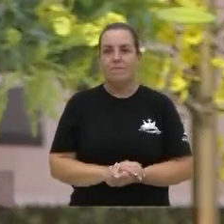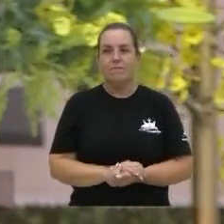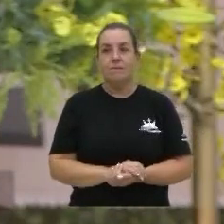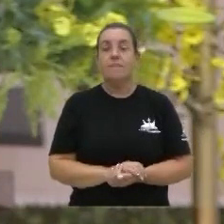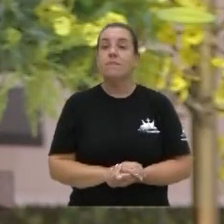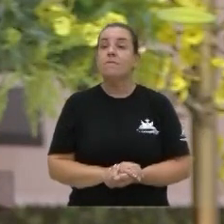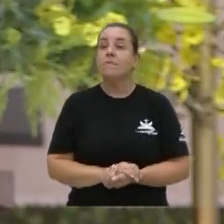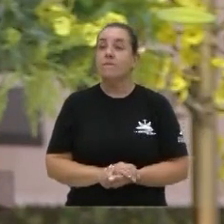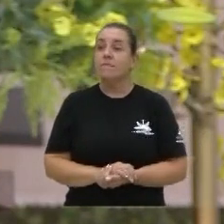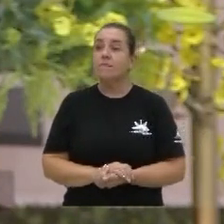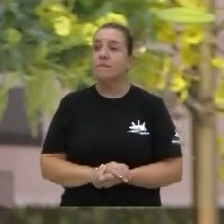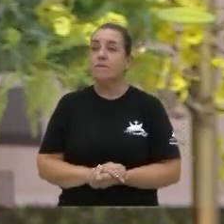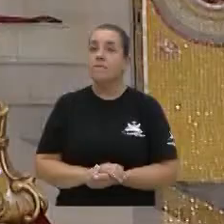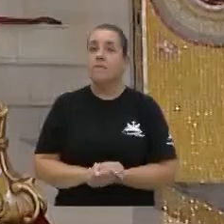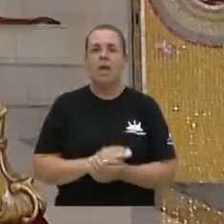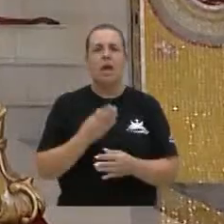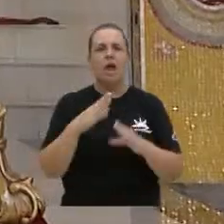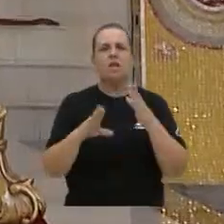sequência.